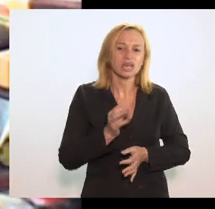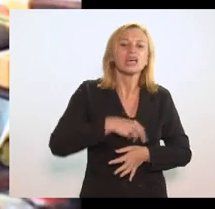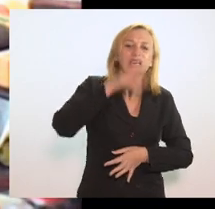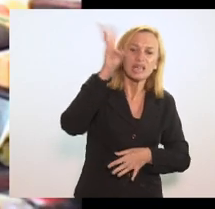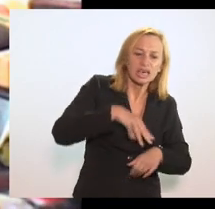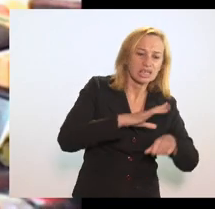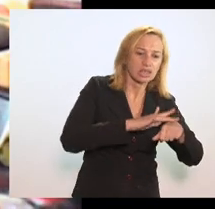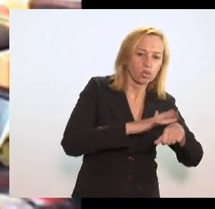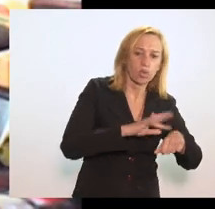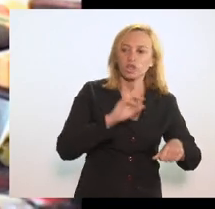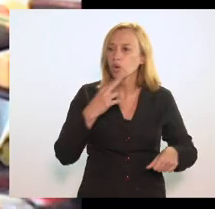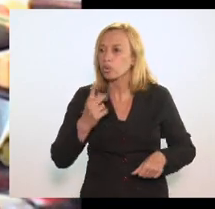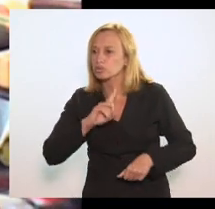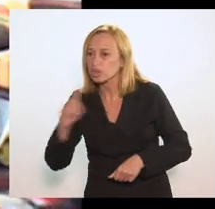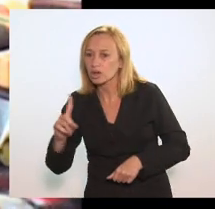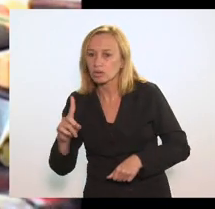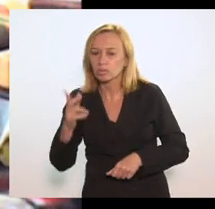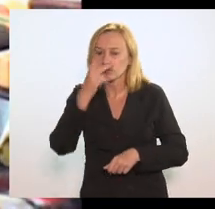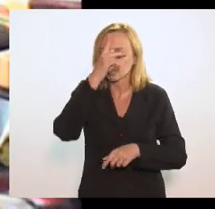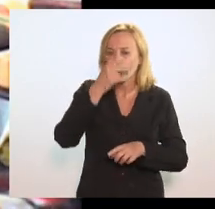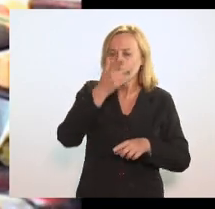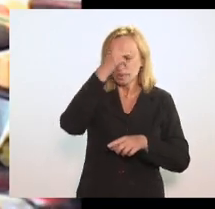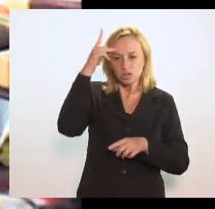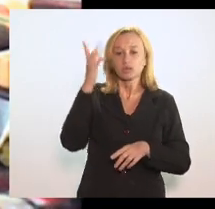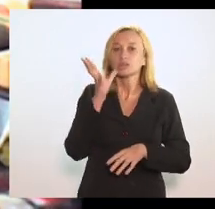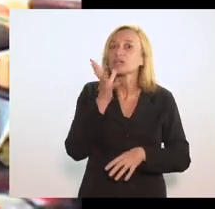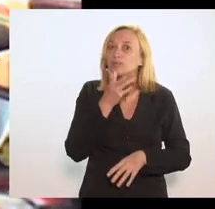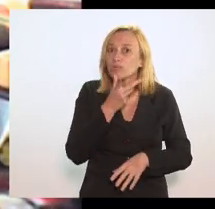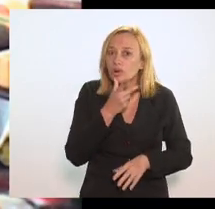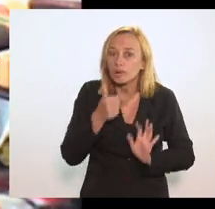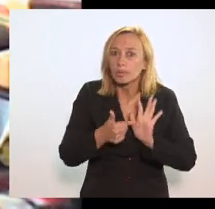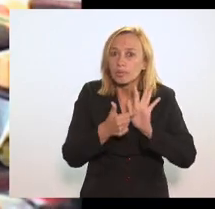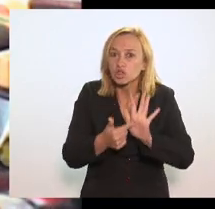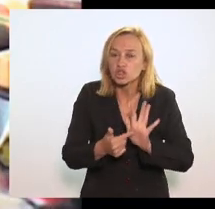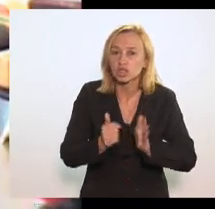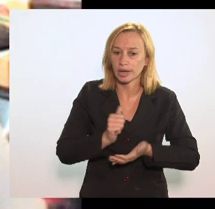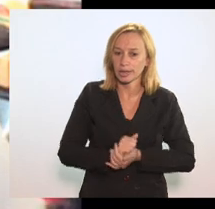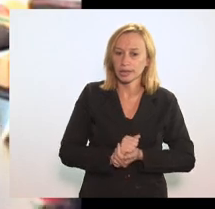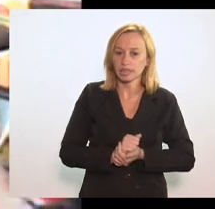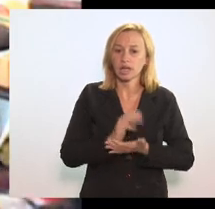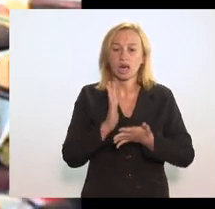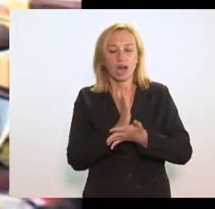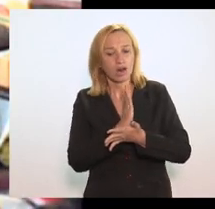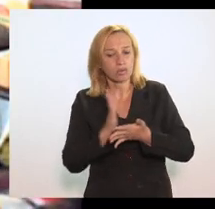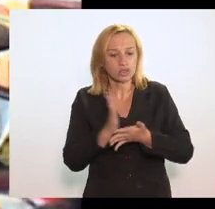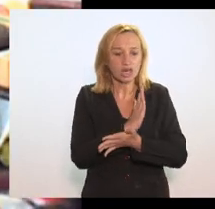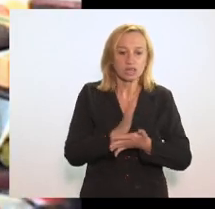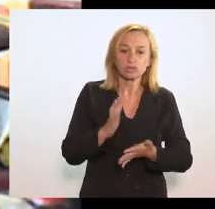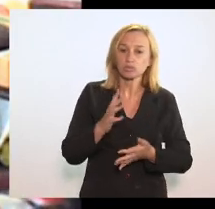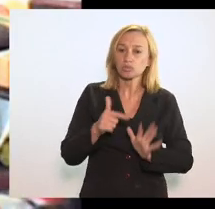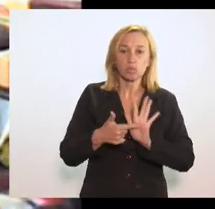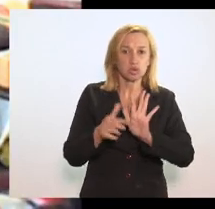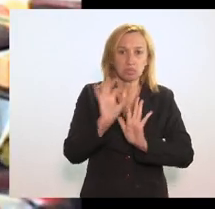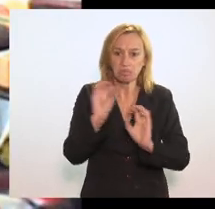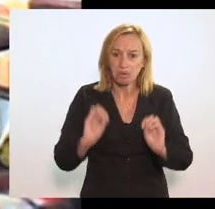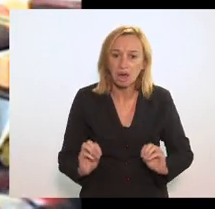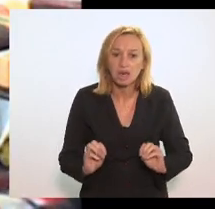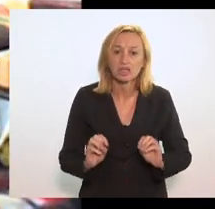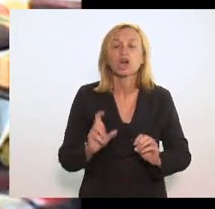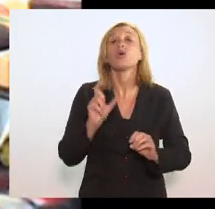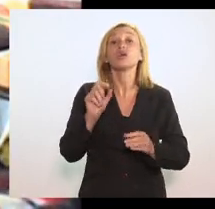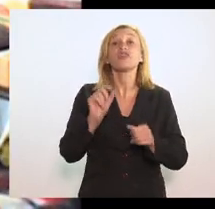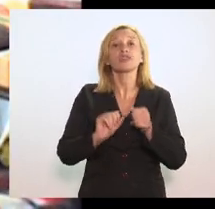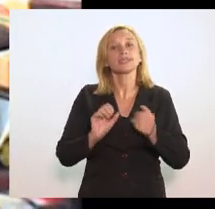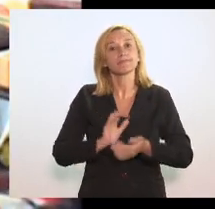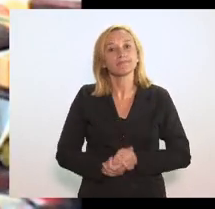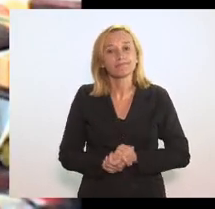está, porque a pessoa demora muitas vezes para desenvolver os sintomas, em alguns casos nem desenvolve os sintomas, o que pode ser